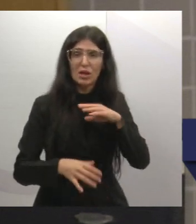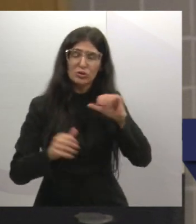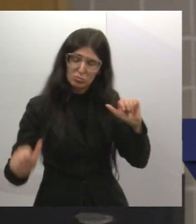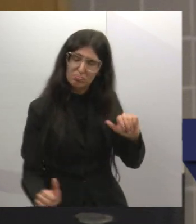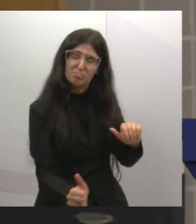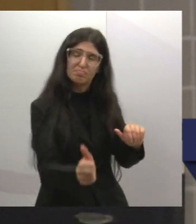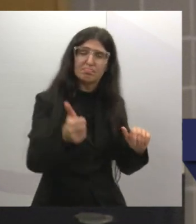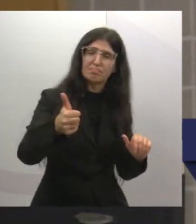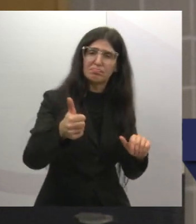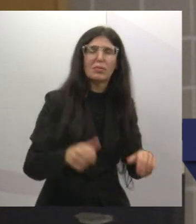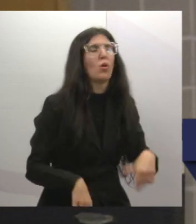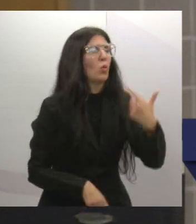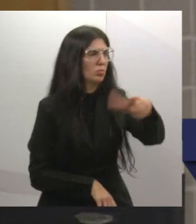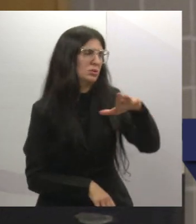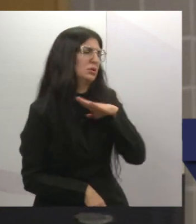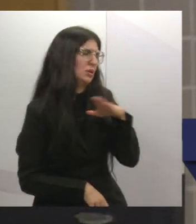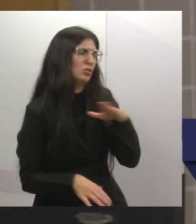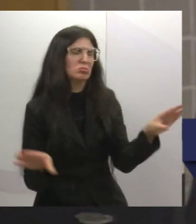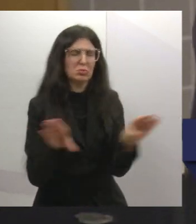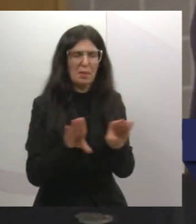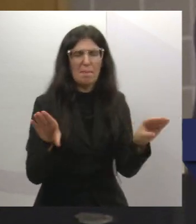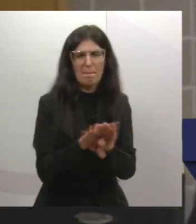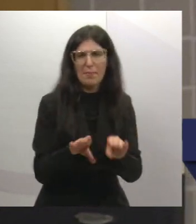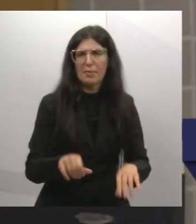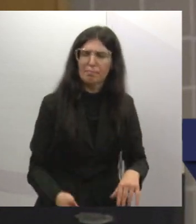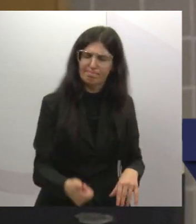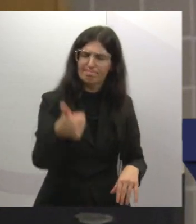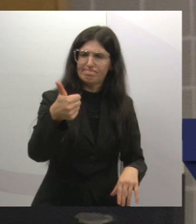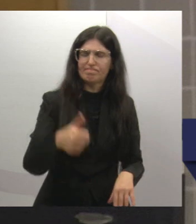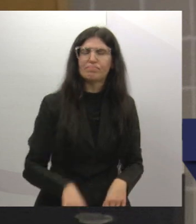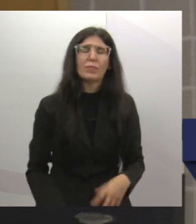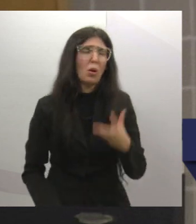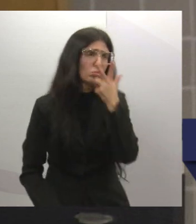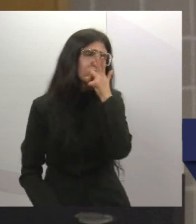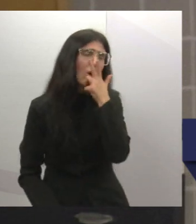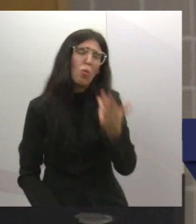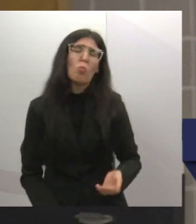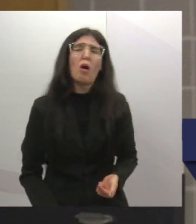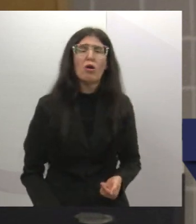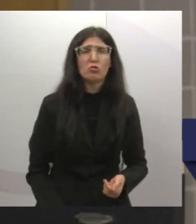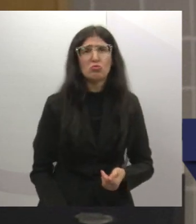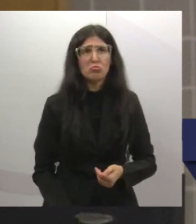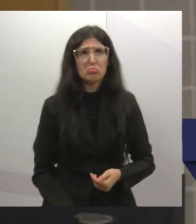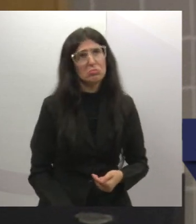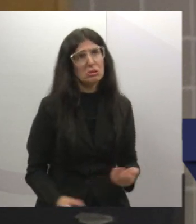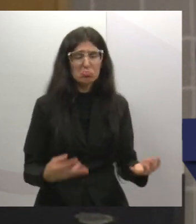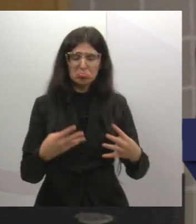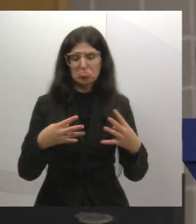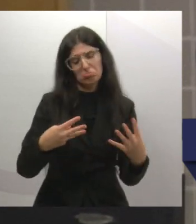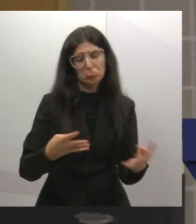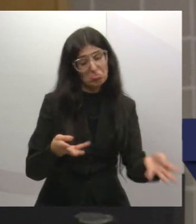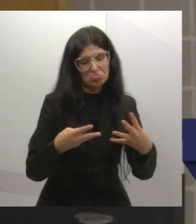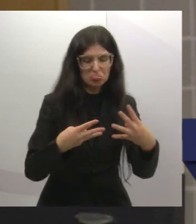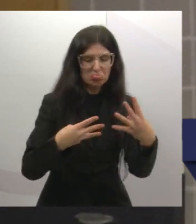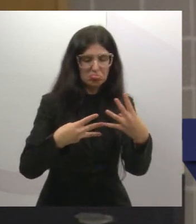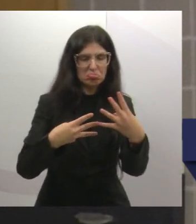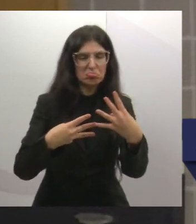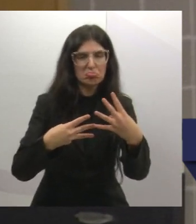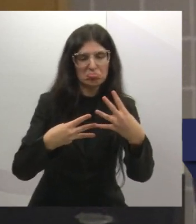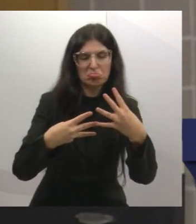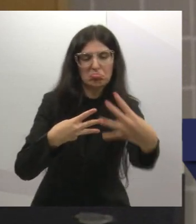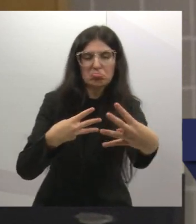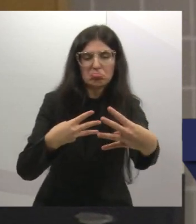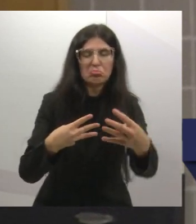como de todos os municípios também. Então, acho que para o próximo quadrimestre, né, na apresentação posterior, a gente consegue trazer